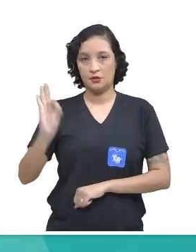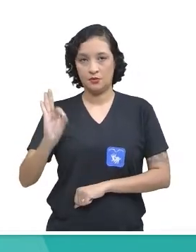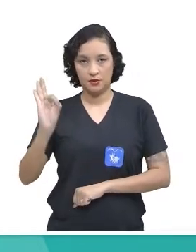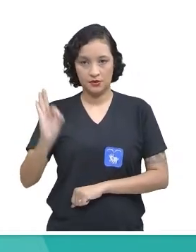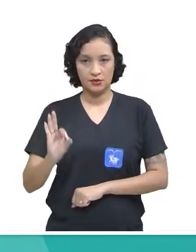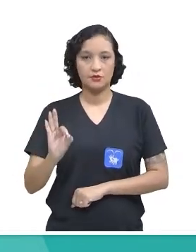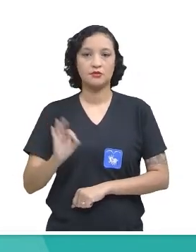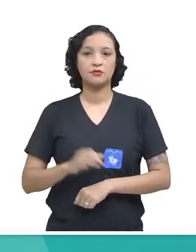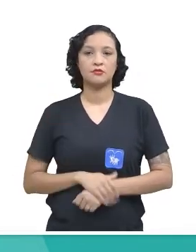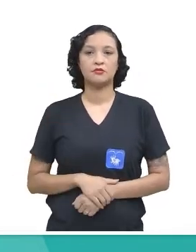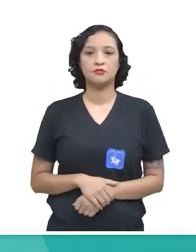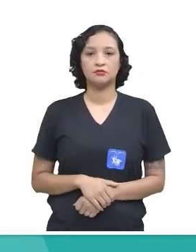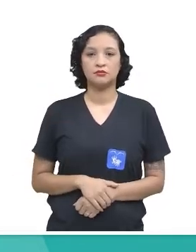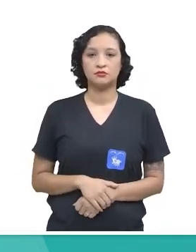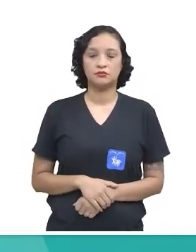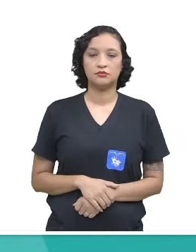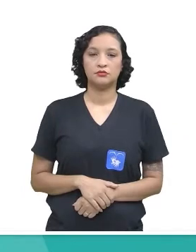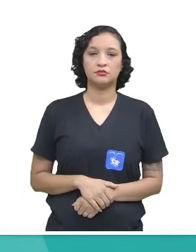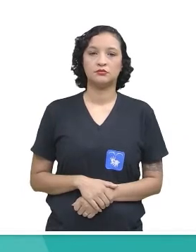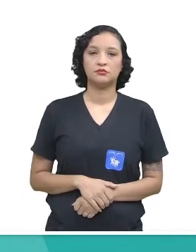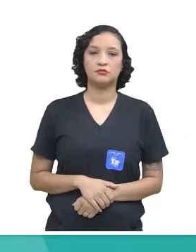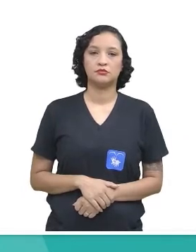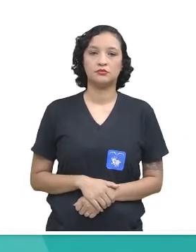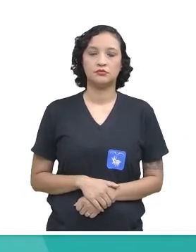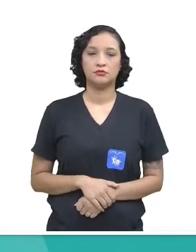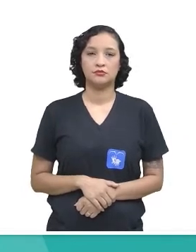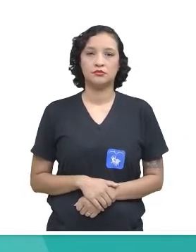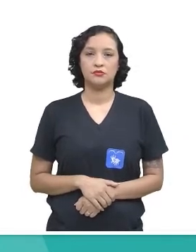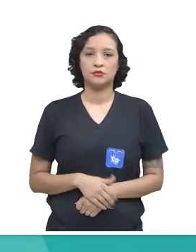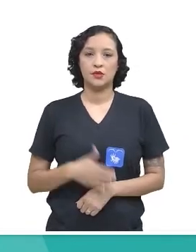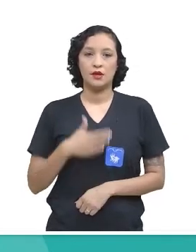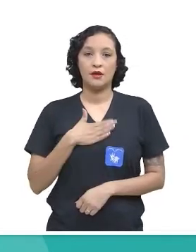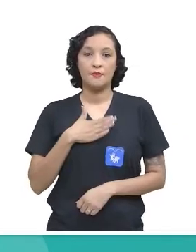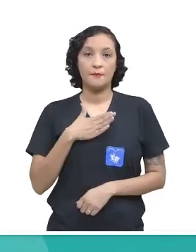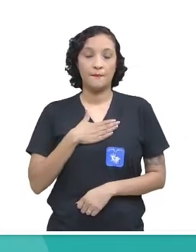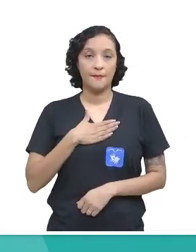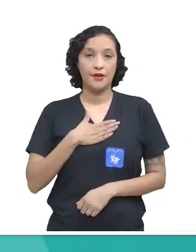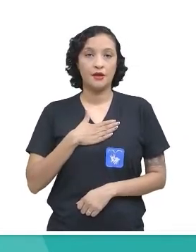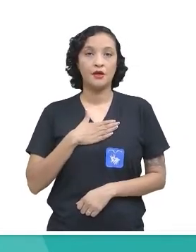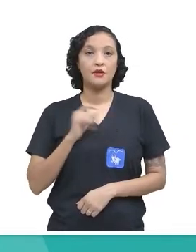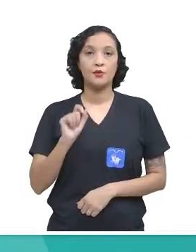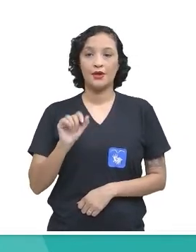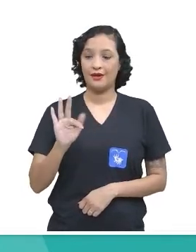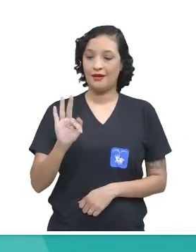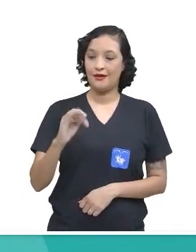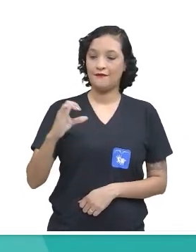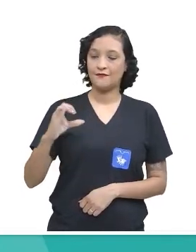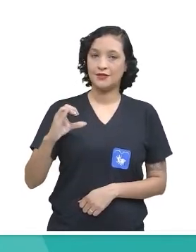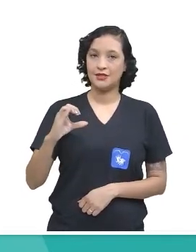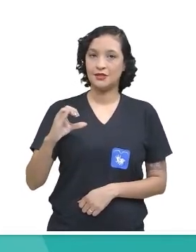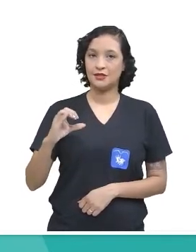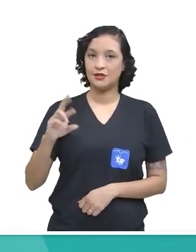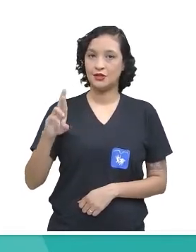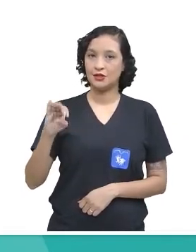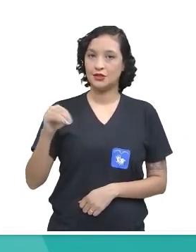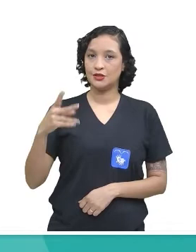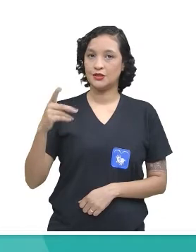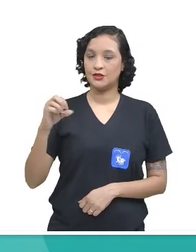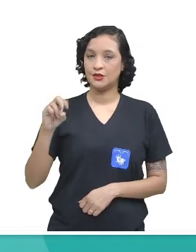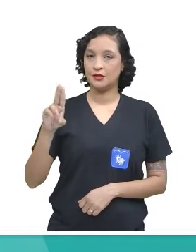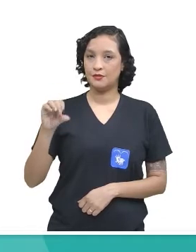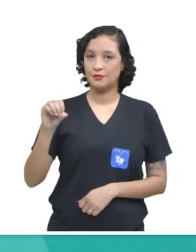59% da minha FC de repouso. E qual é a finalidade da intensidade